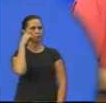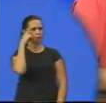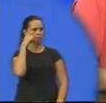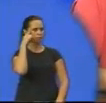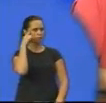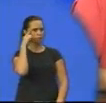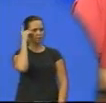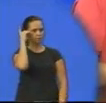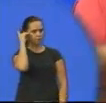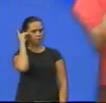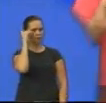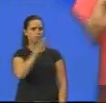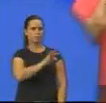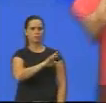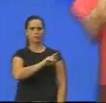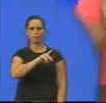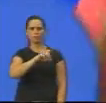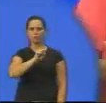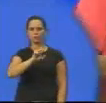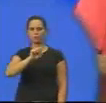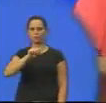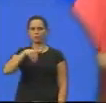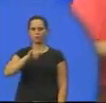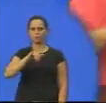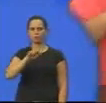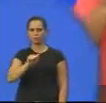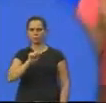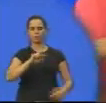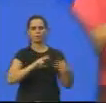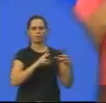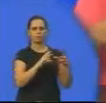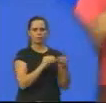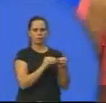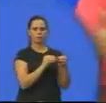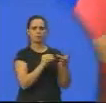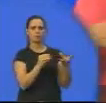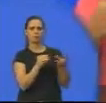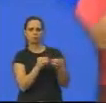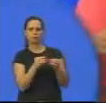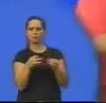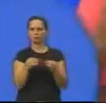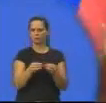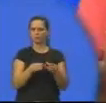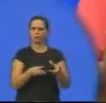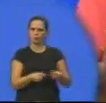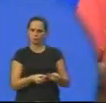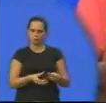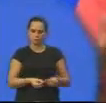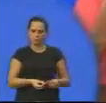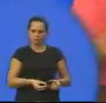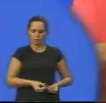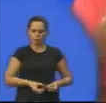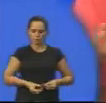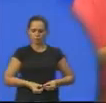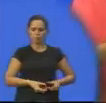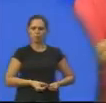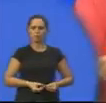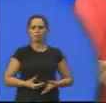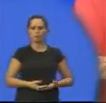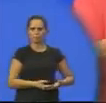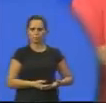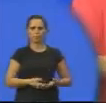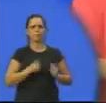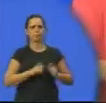do cromossomo 21. Então, no momento ali da concepção e da formação do bebê, pode haver